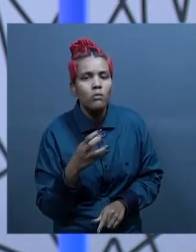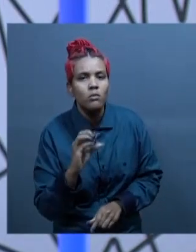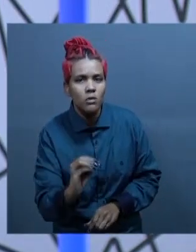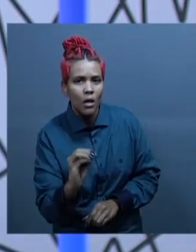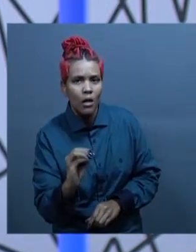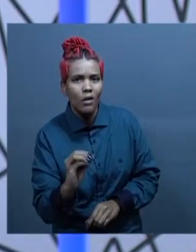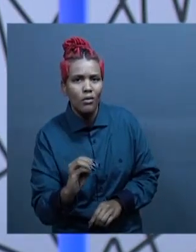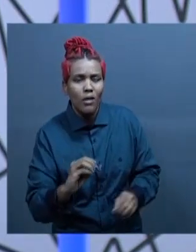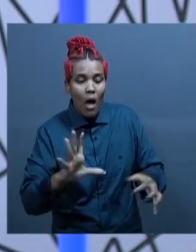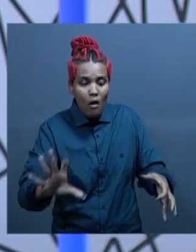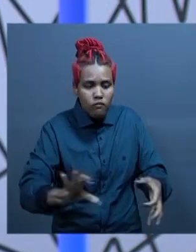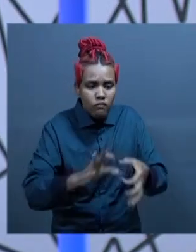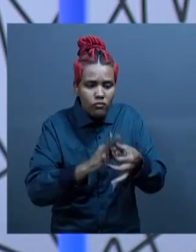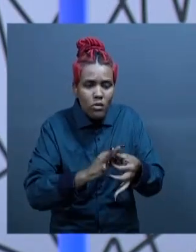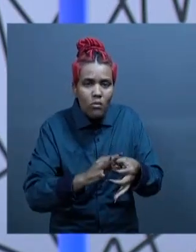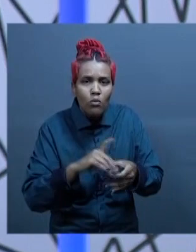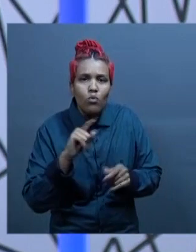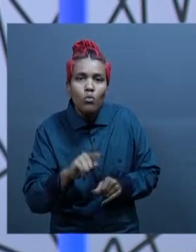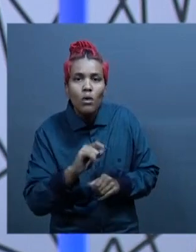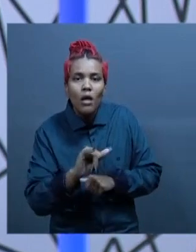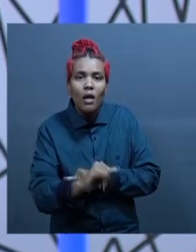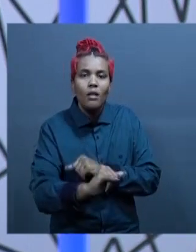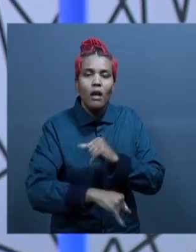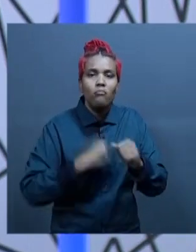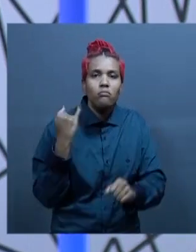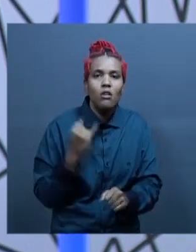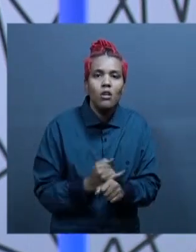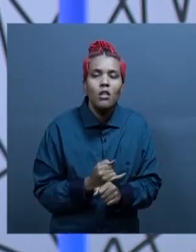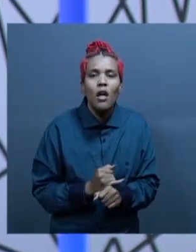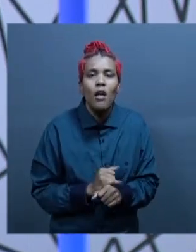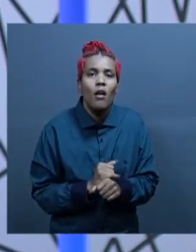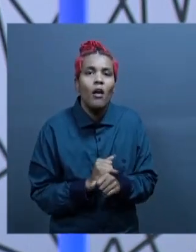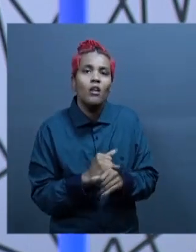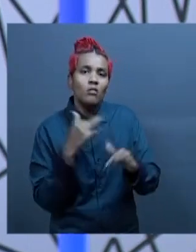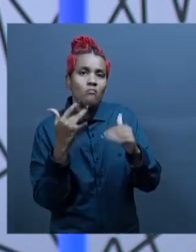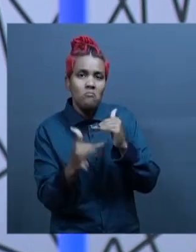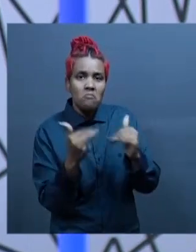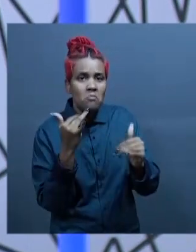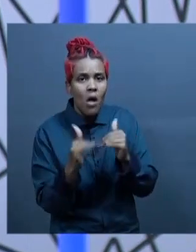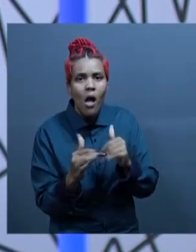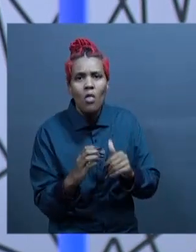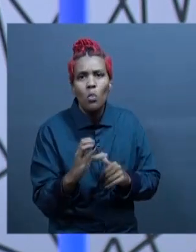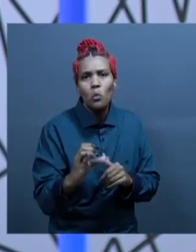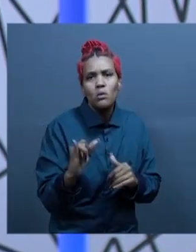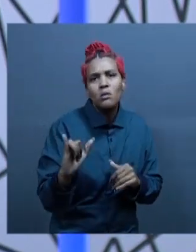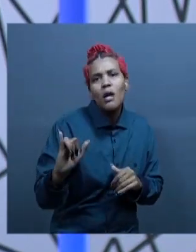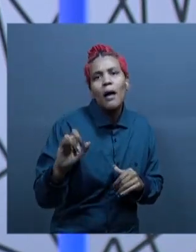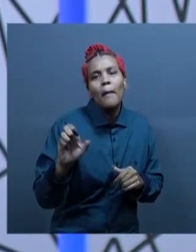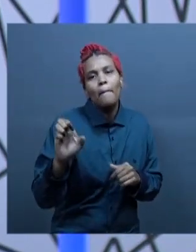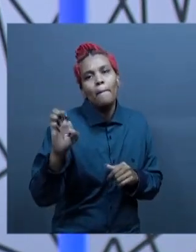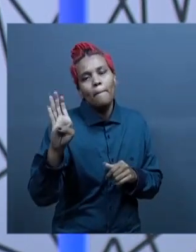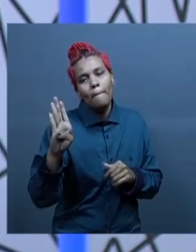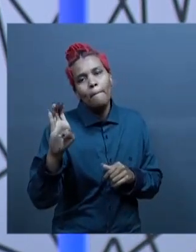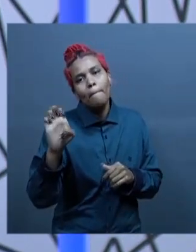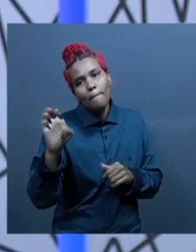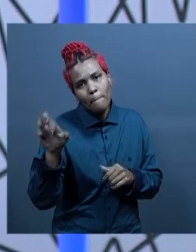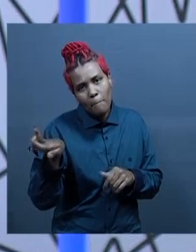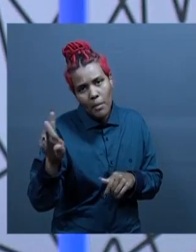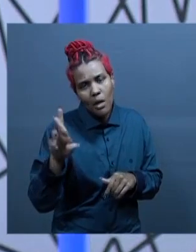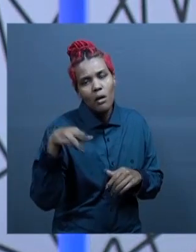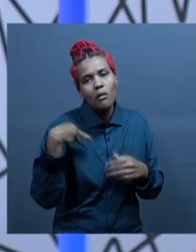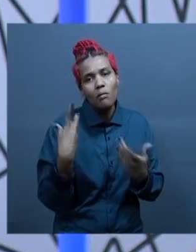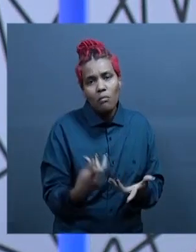né do virtual com o digital é coisa do cyber físico é da internet das coisas